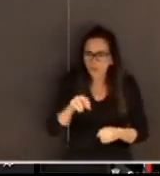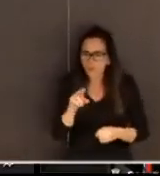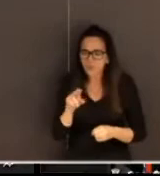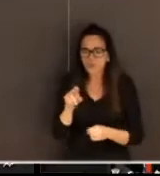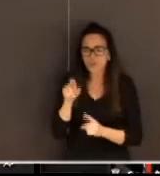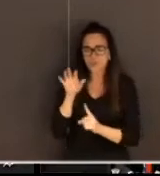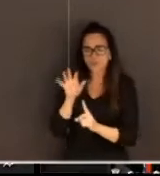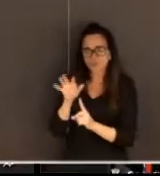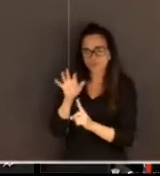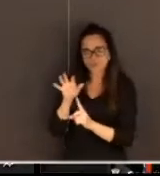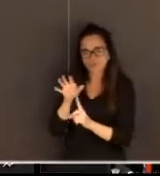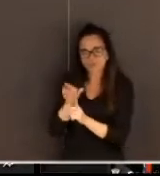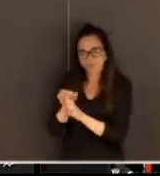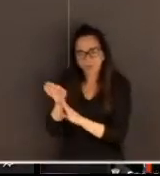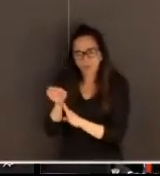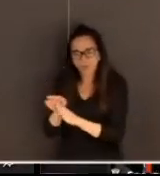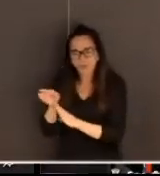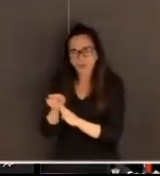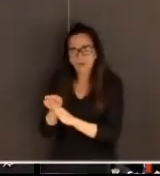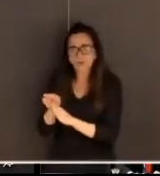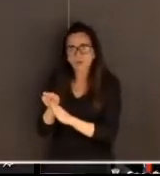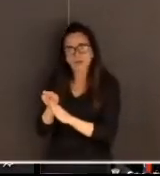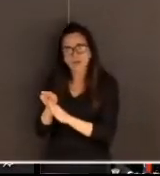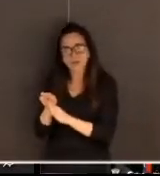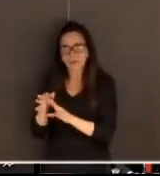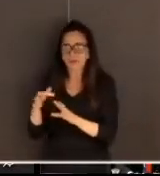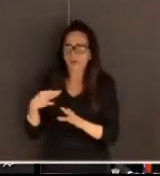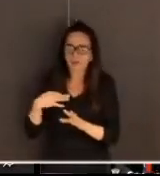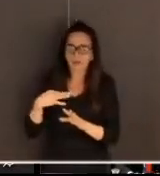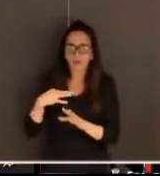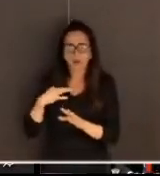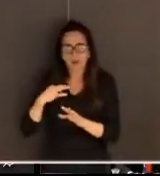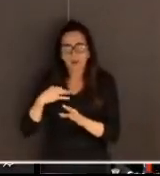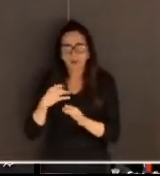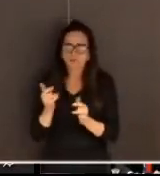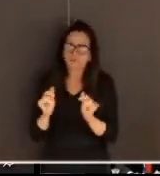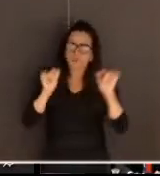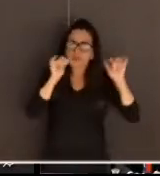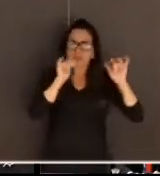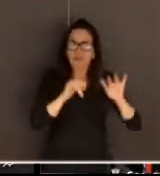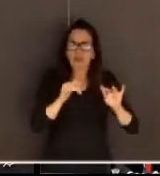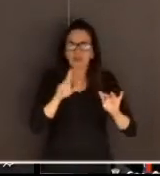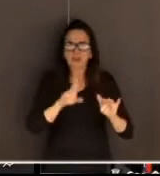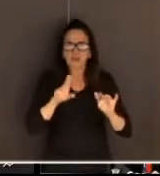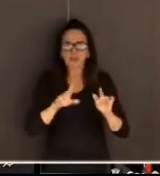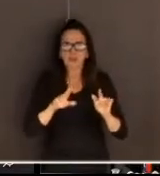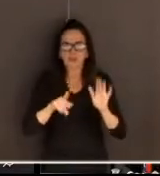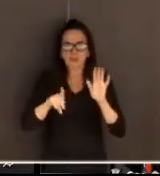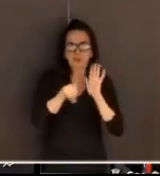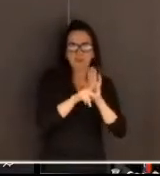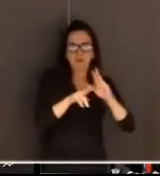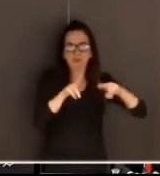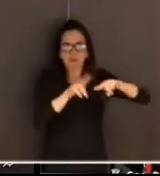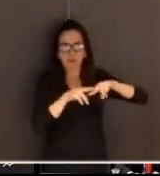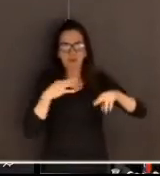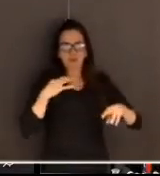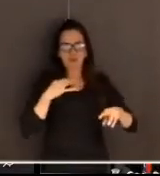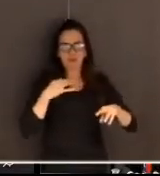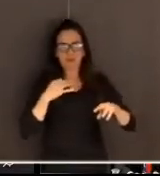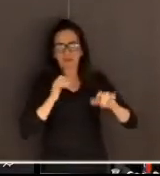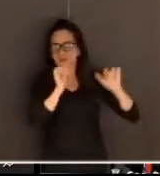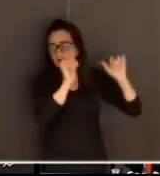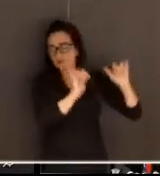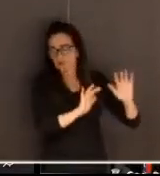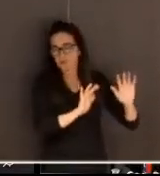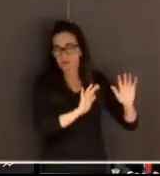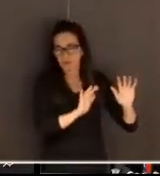o uso das roupas do sistema prisional em conta em suas decisões. Esse sistema de instrução é muito